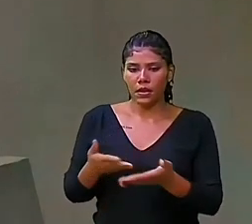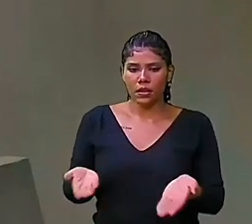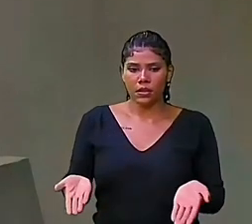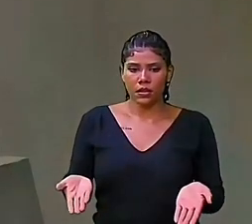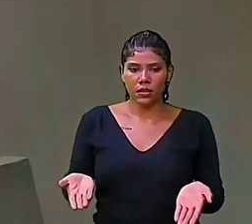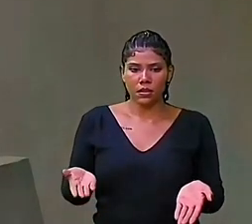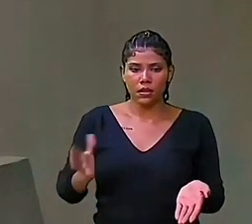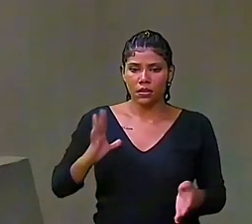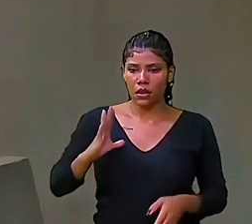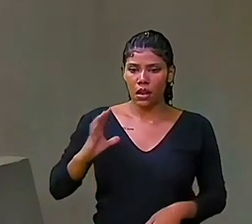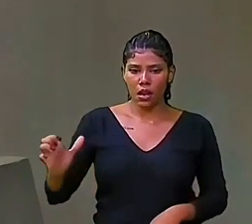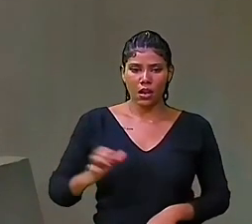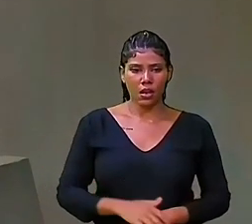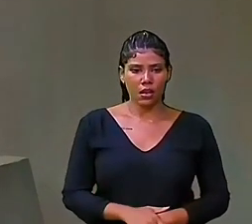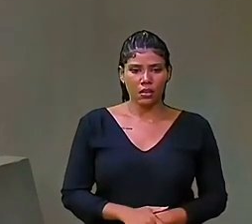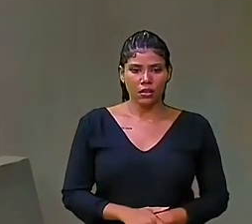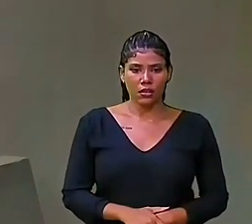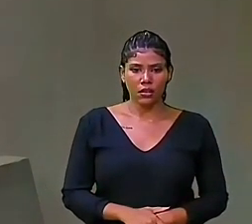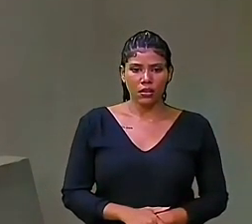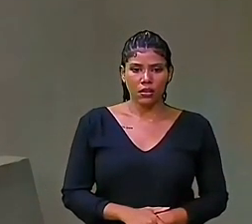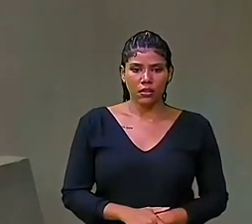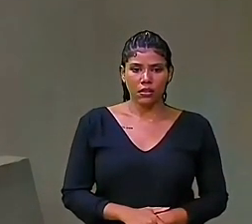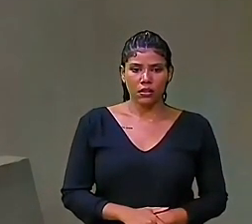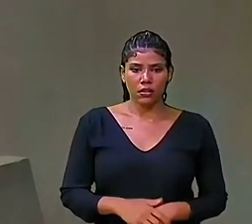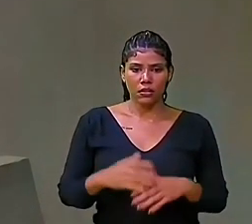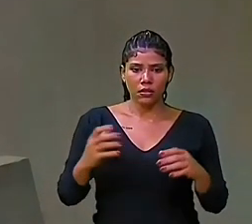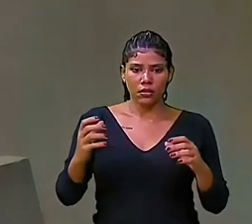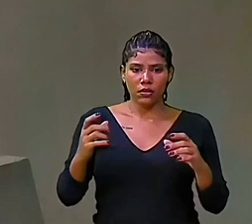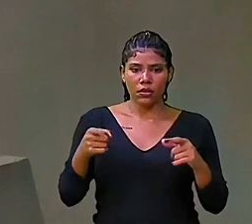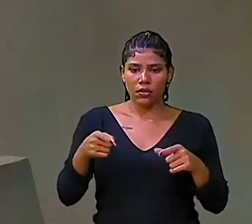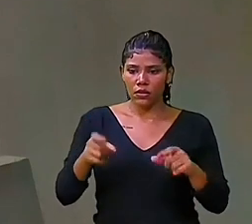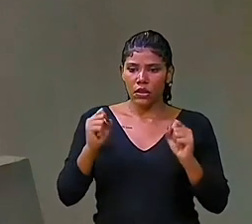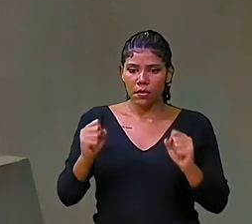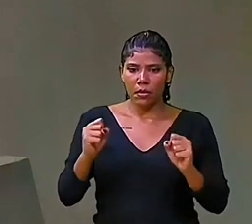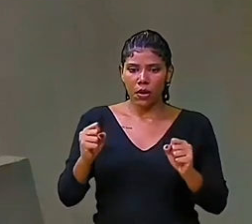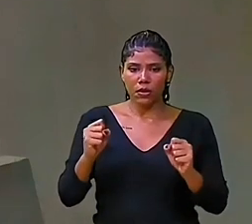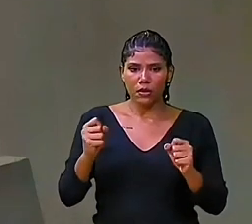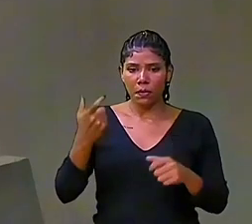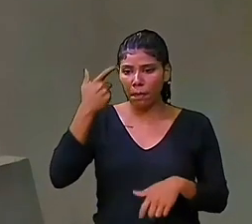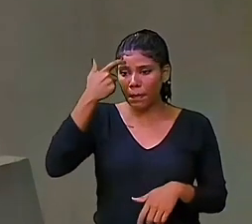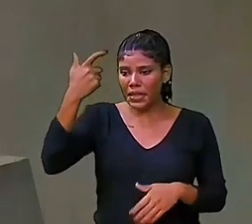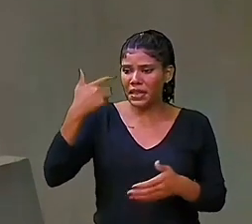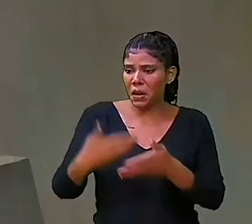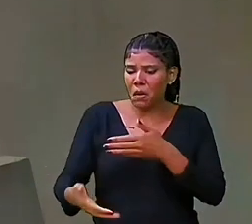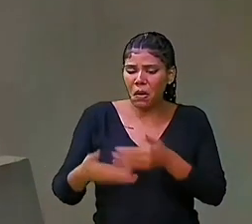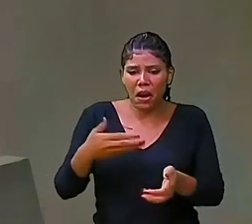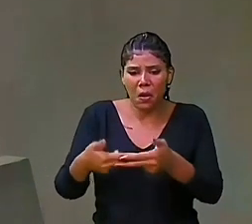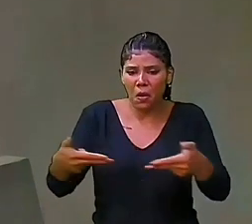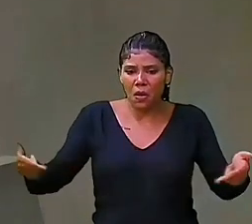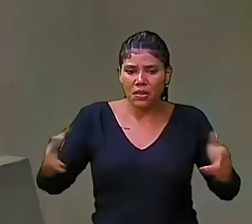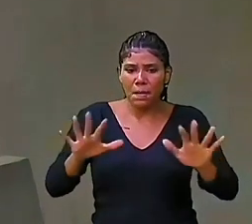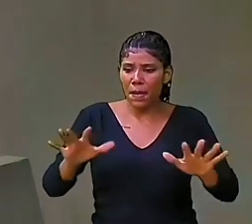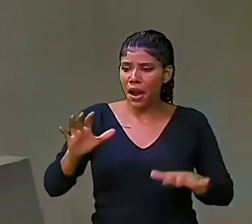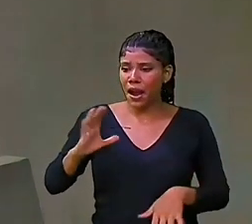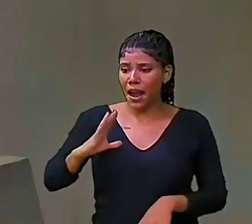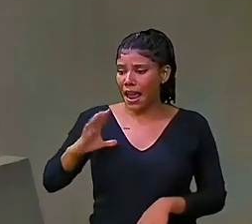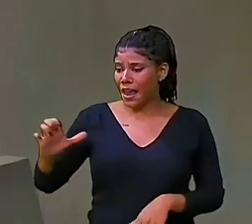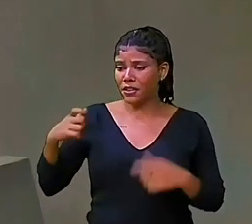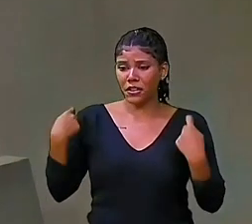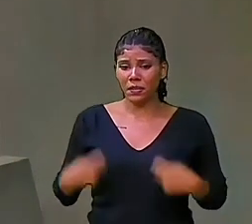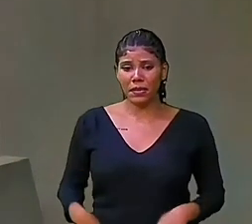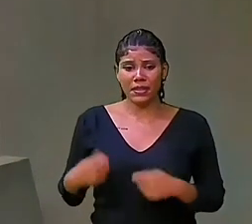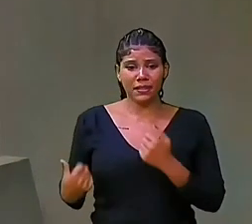é a ética. Você pode pensar qualquer coisa da política. Renato, mas a ética ela deve nos